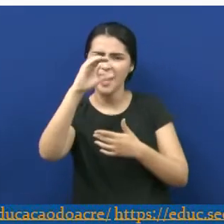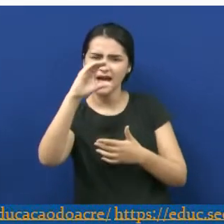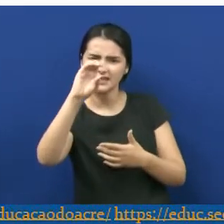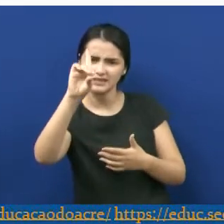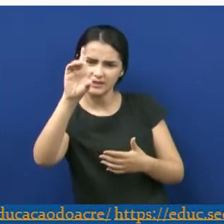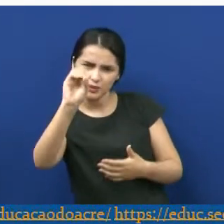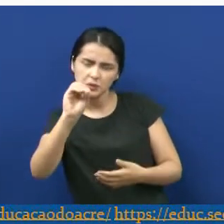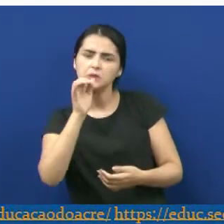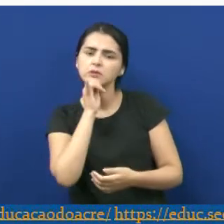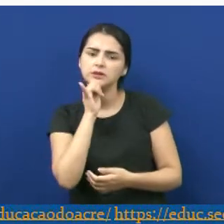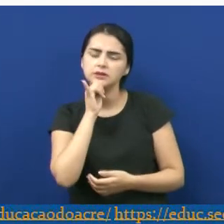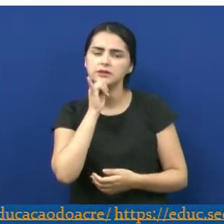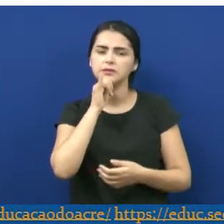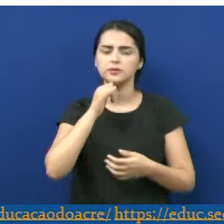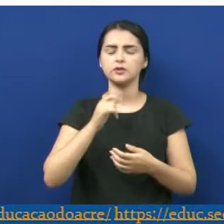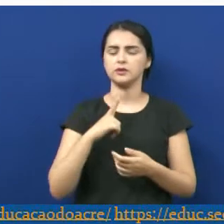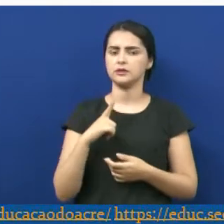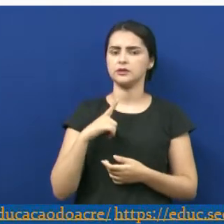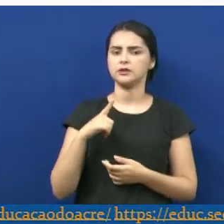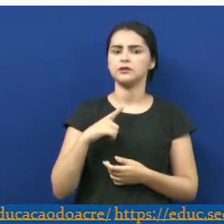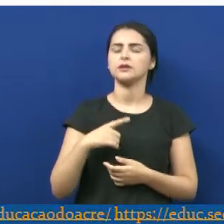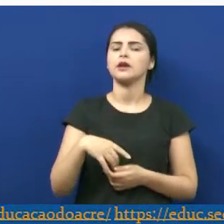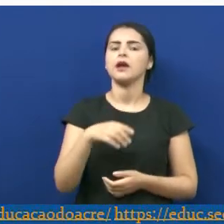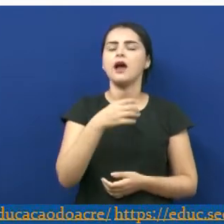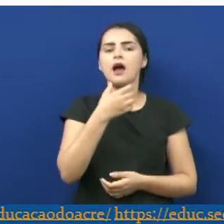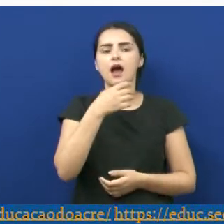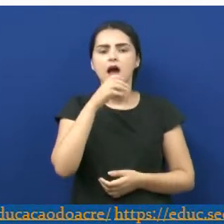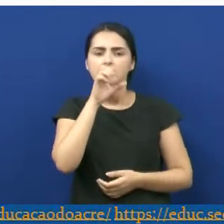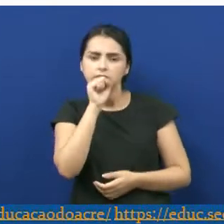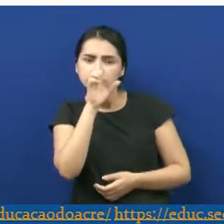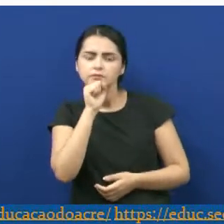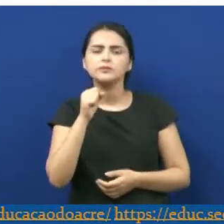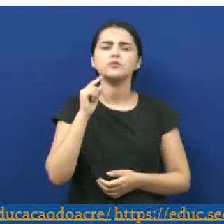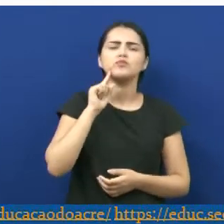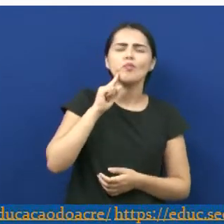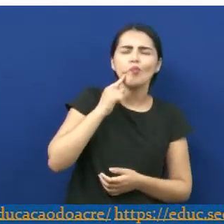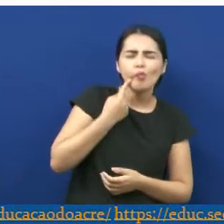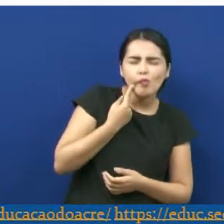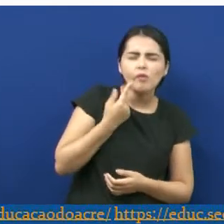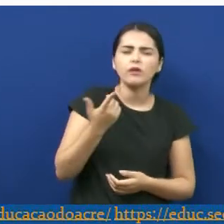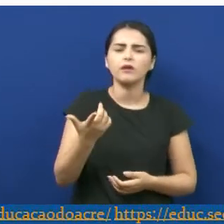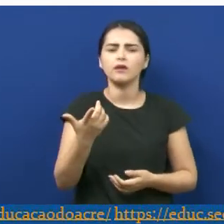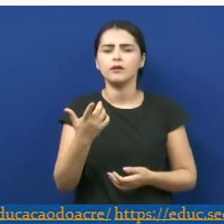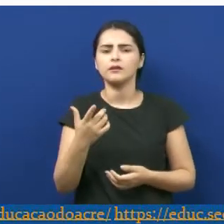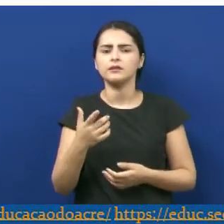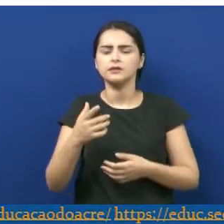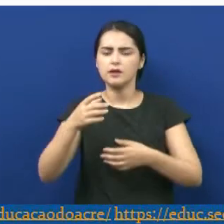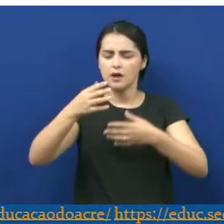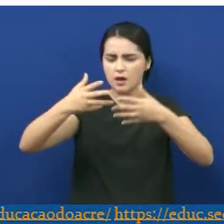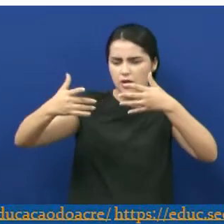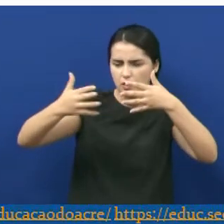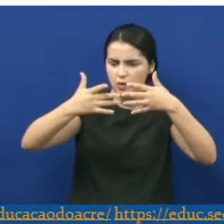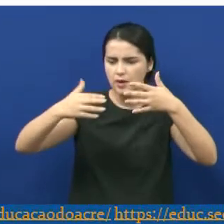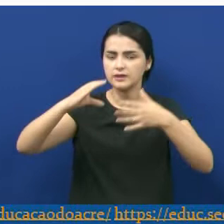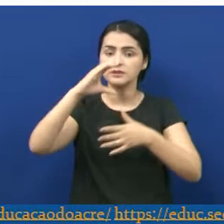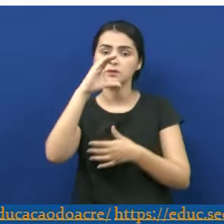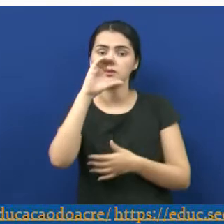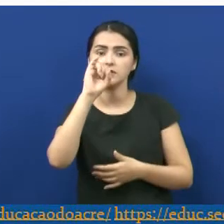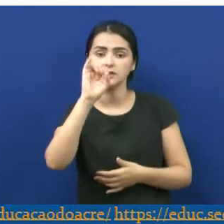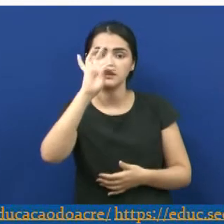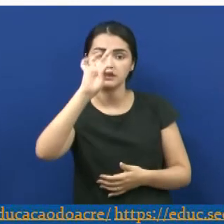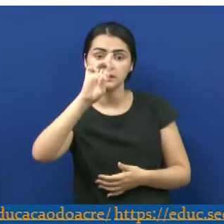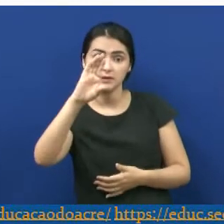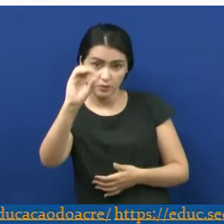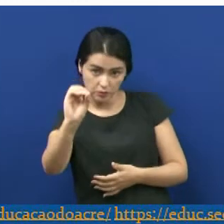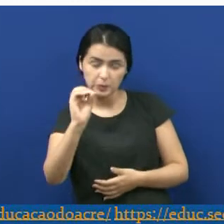o sumo de cítricos, como a laranja, como o limão, que aí ele traz consigo o ácido cítrico. É uma